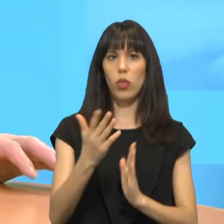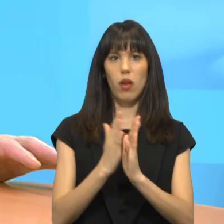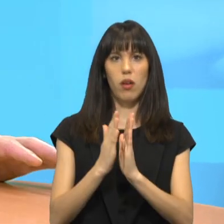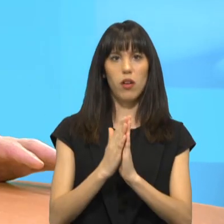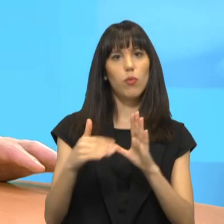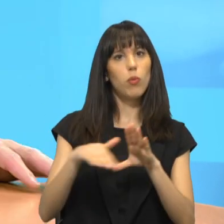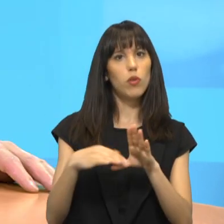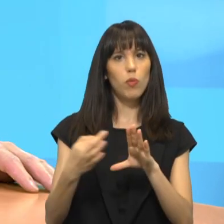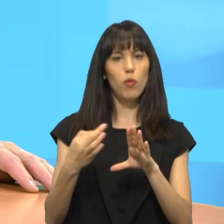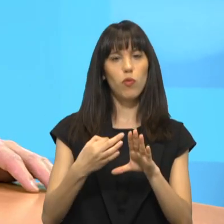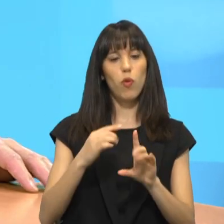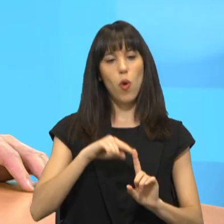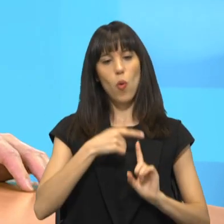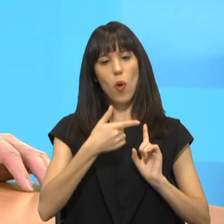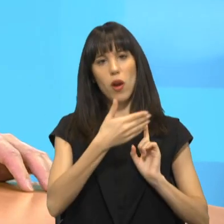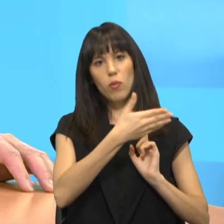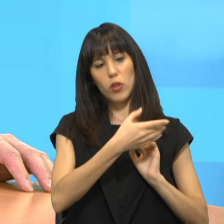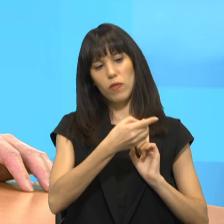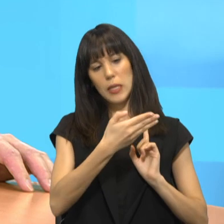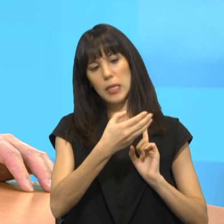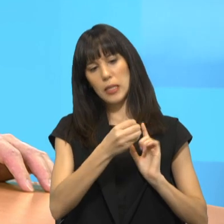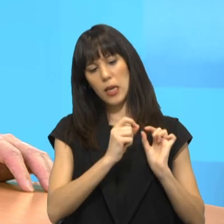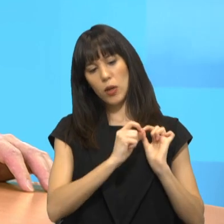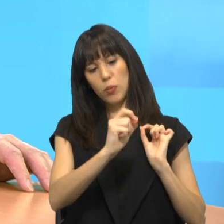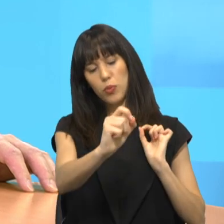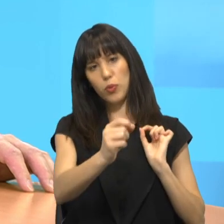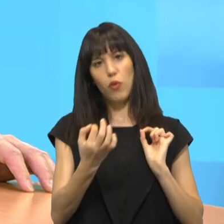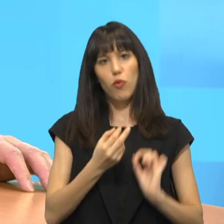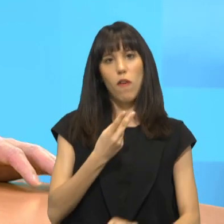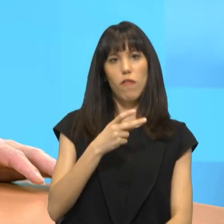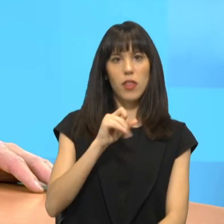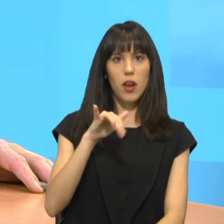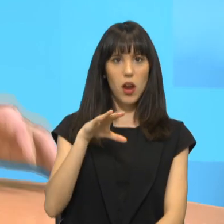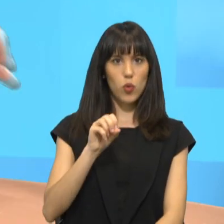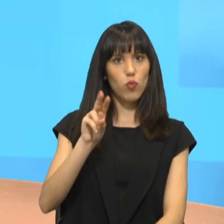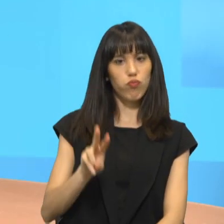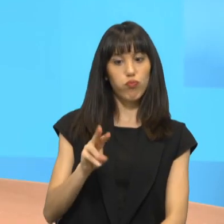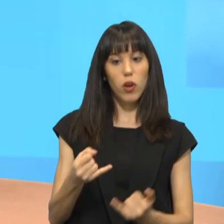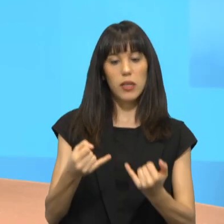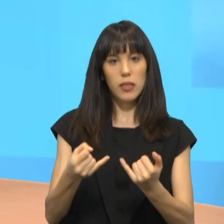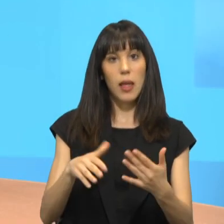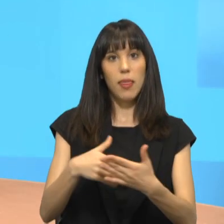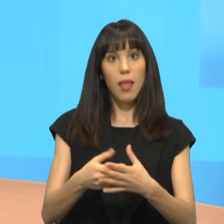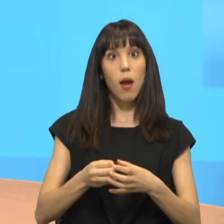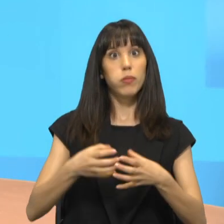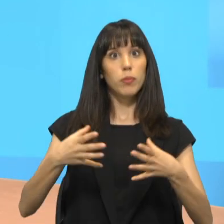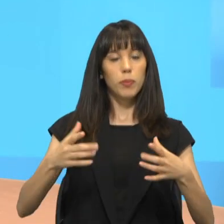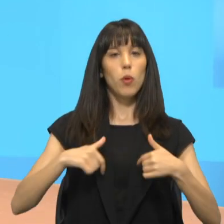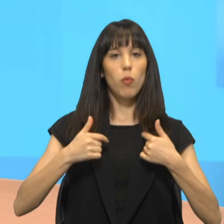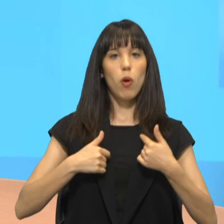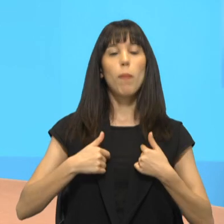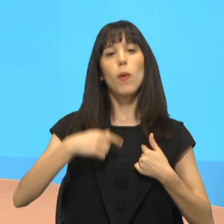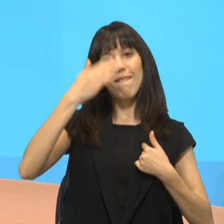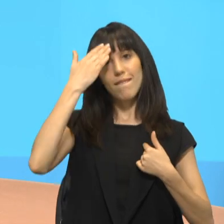ao longo da década de 70, no pós-Vaticano II, que foi avolumando essa consciência da liberdade, da